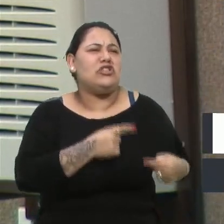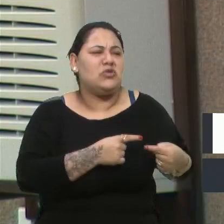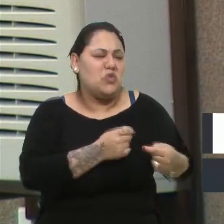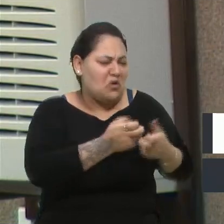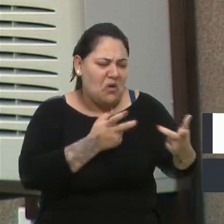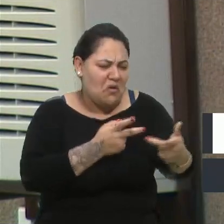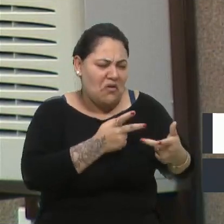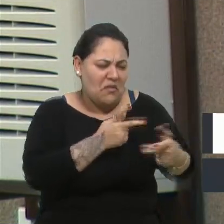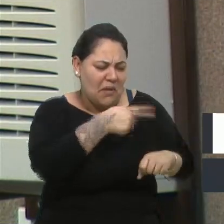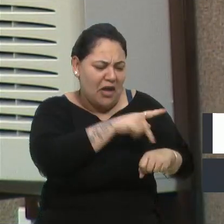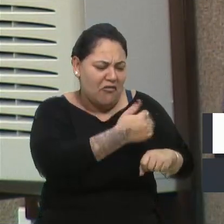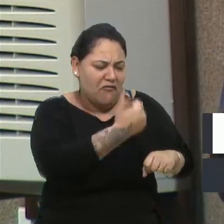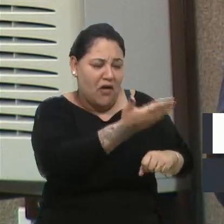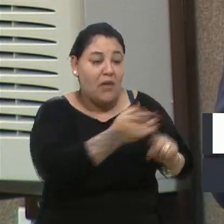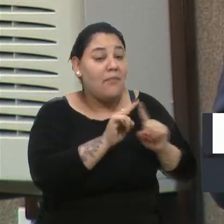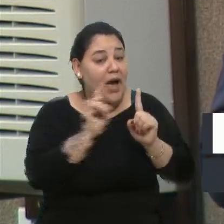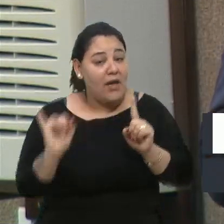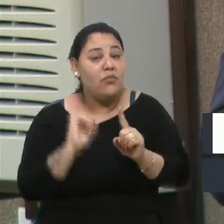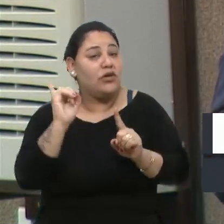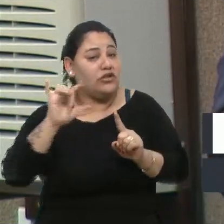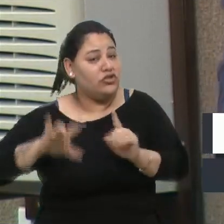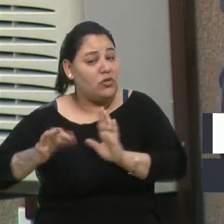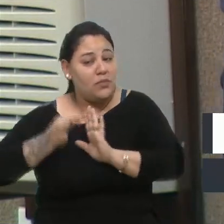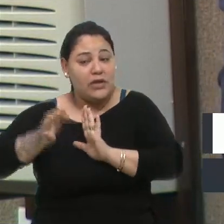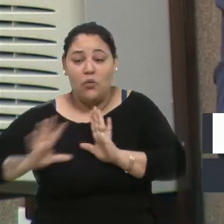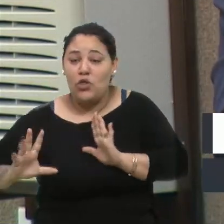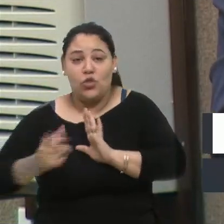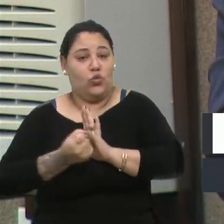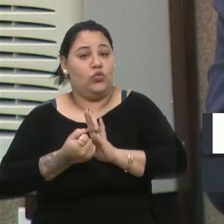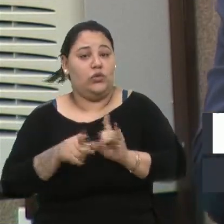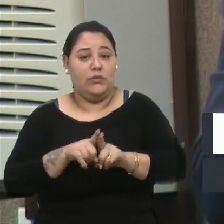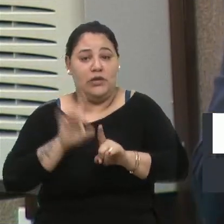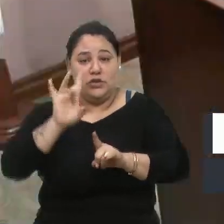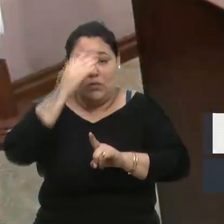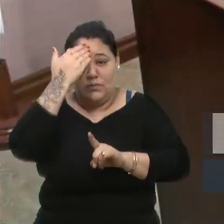ter posicionamento em todas essas questões. Era isso, presidente, muito obrigado. Obrigado.